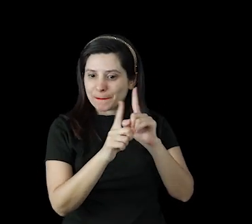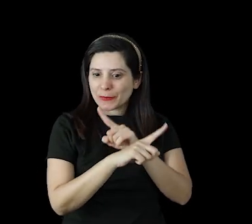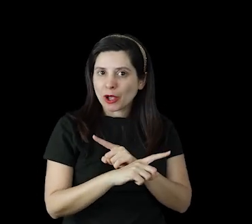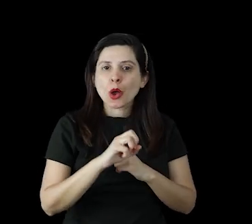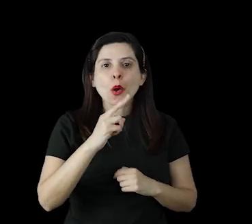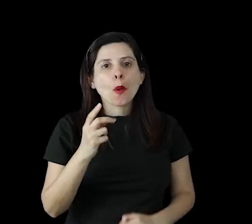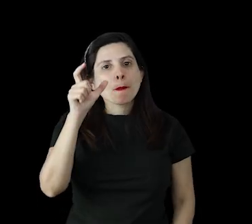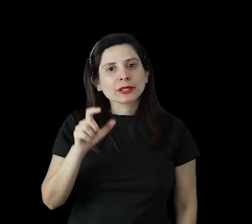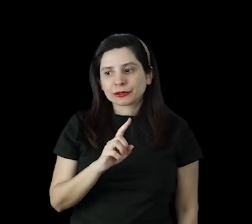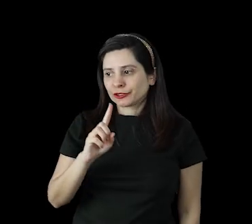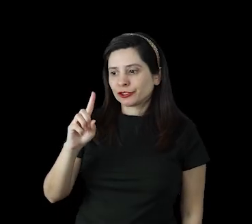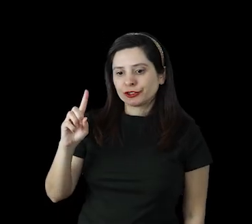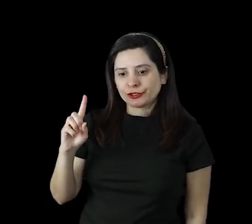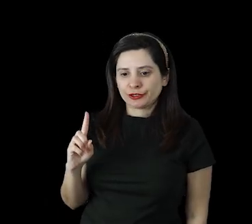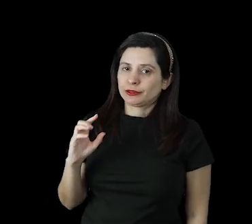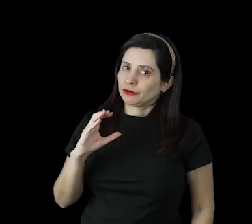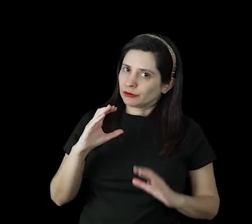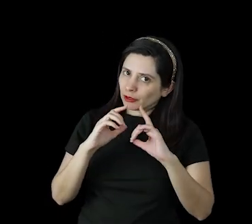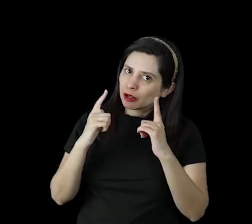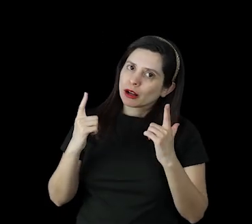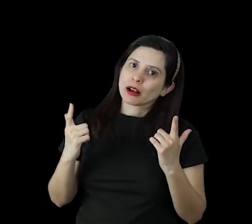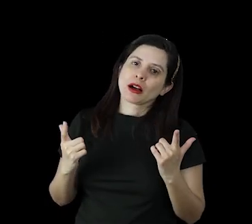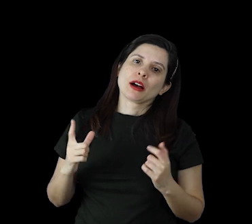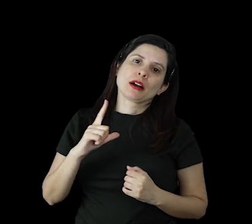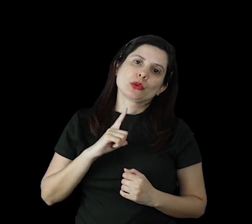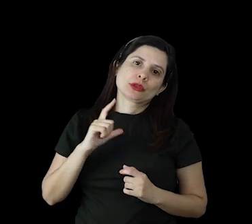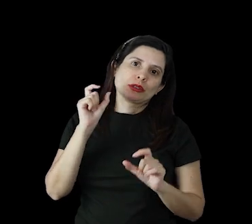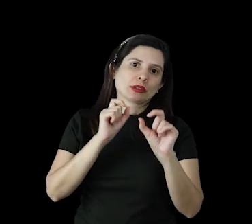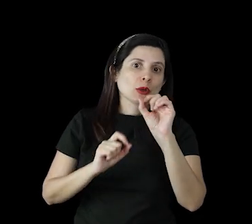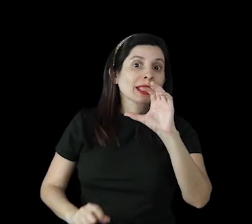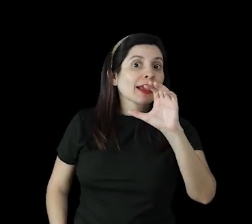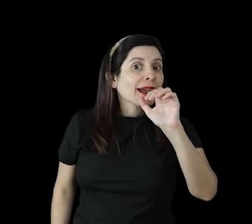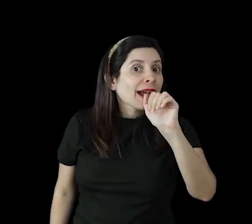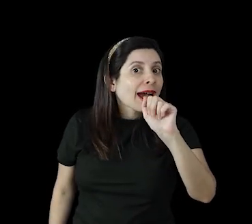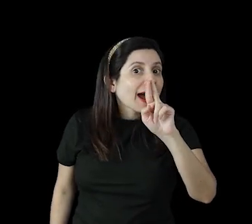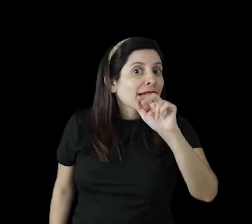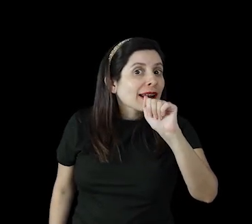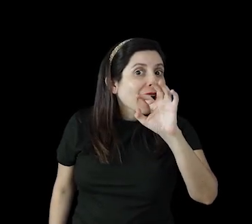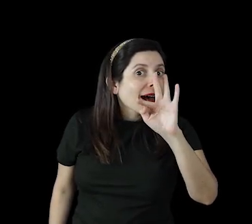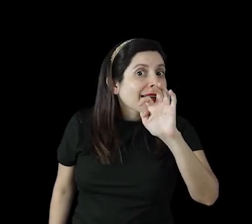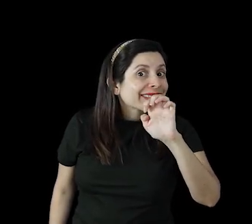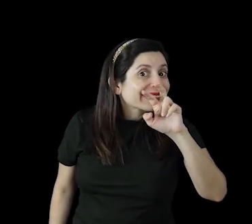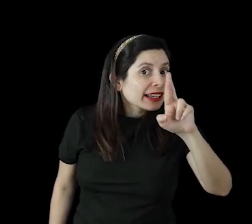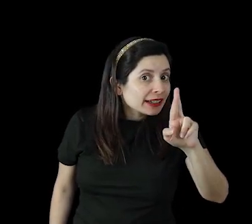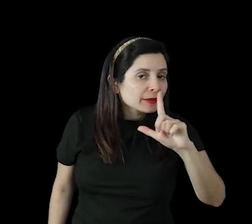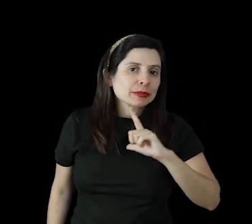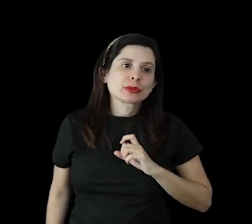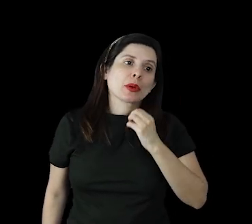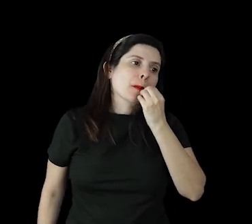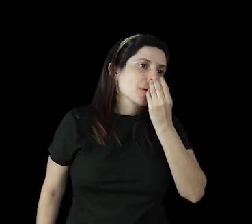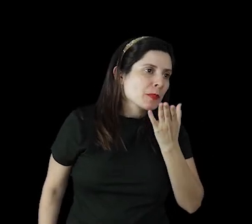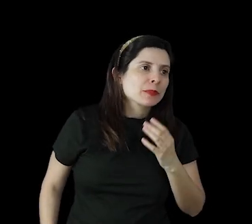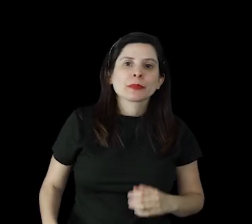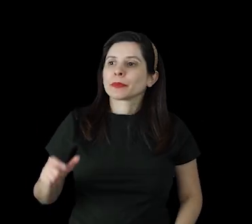de direita. Claro que tem uma questão de caráter, tem gente que é pior, tem gente que é melhor, né, mas se